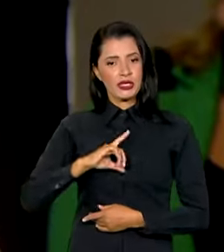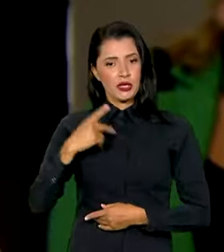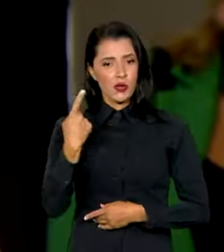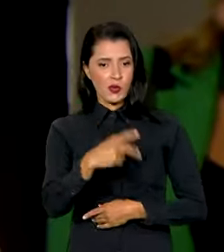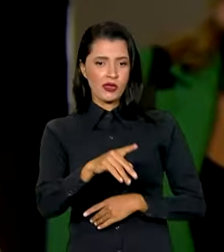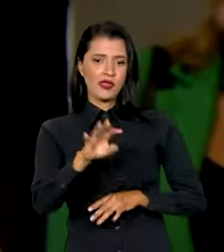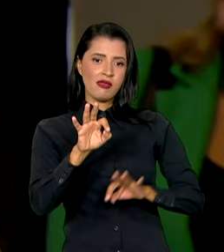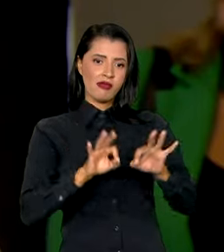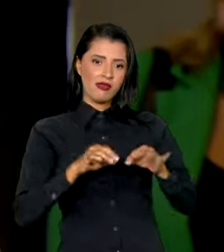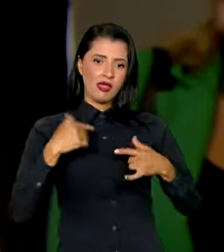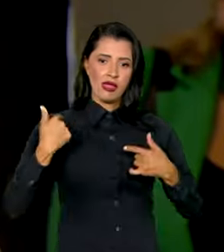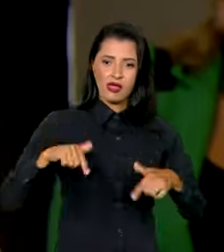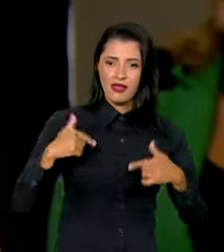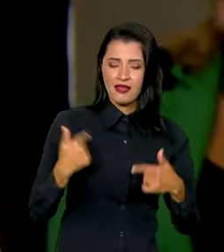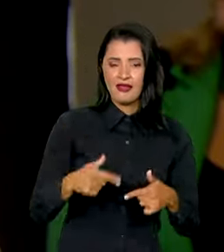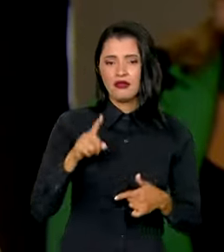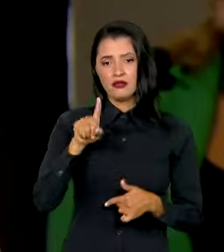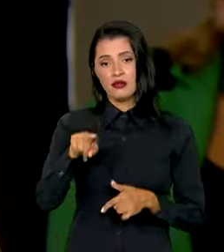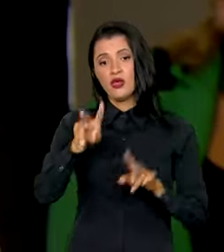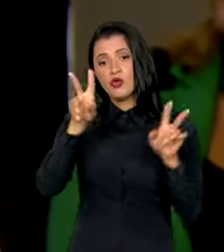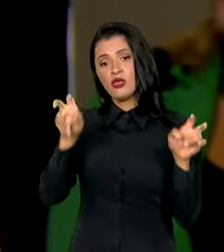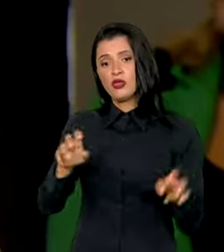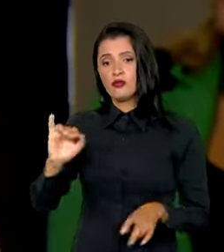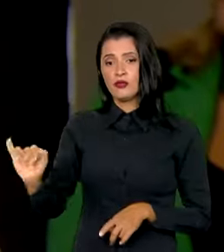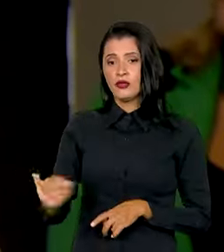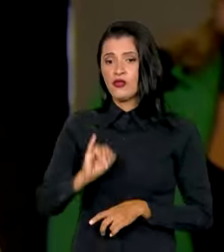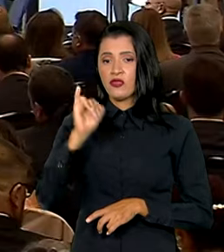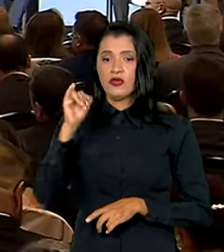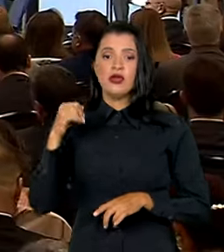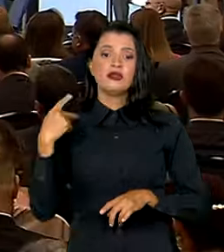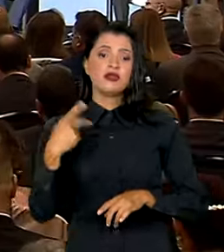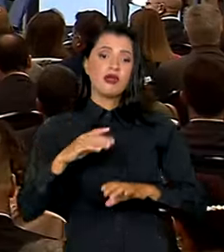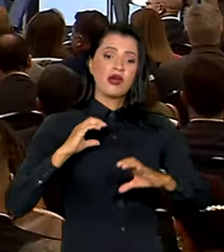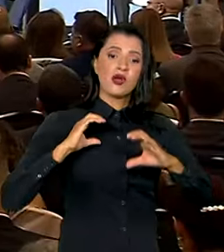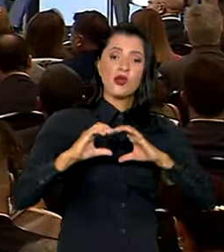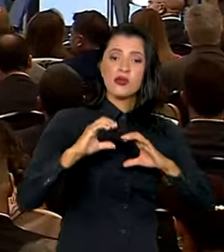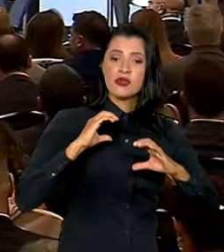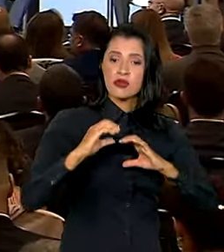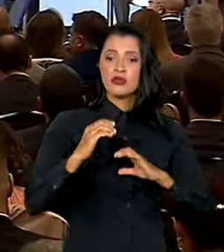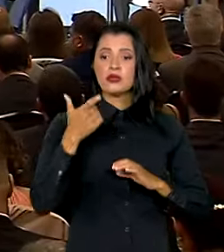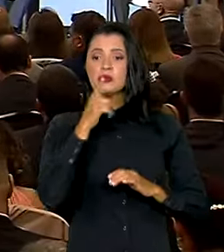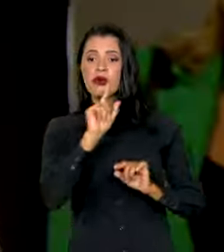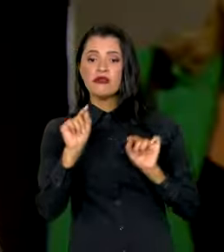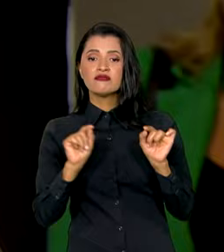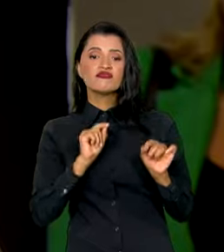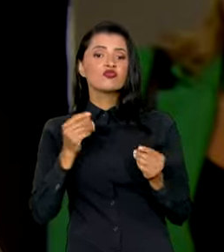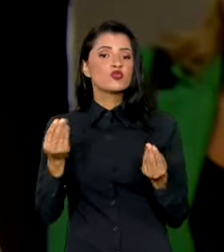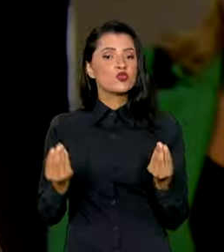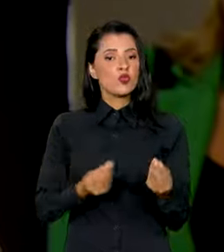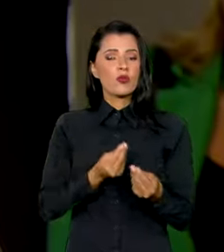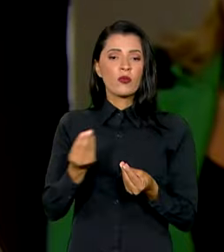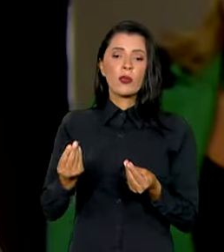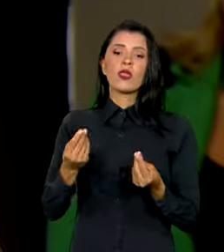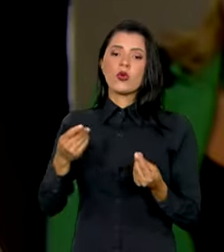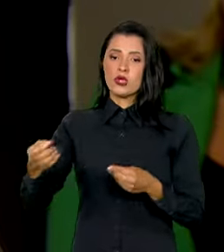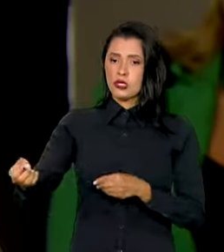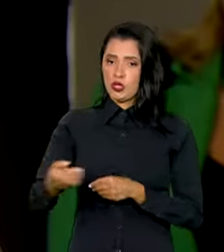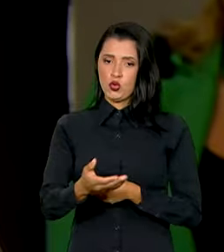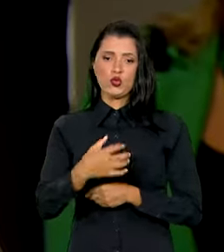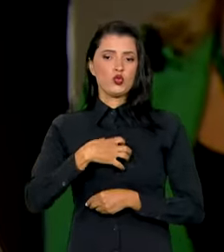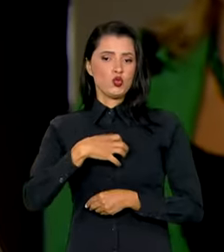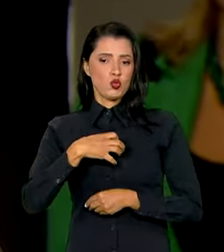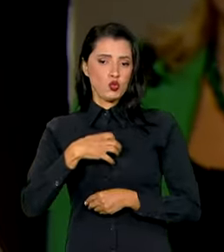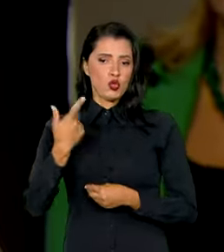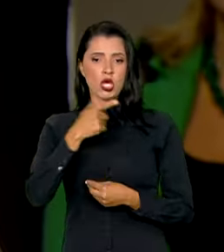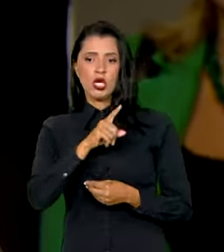iniciativa, que fala da importância da comunicação para lidarmos com as novas